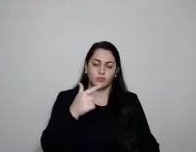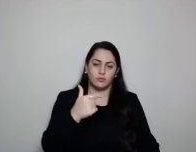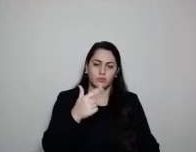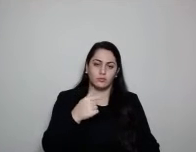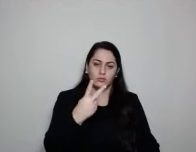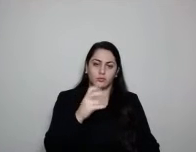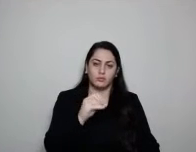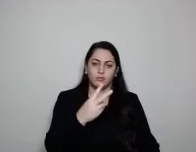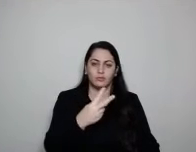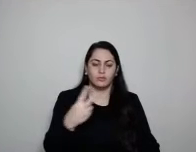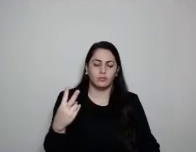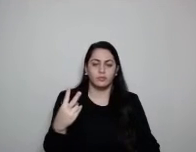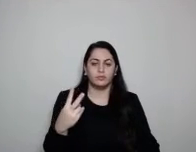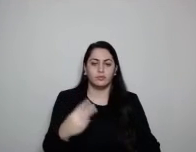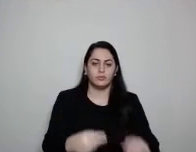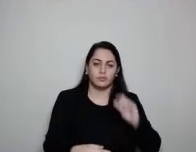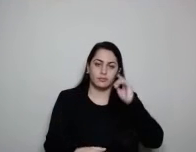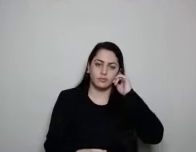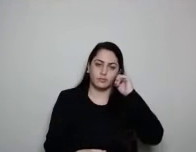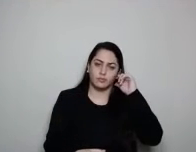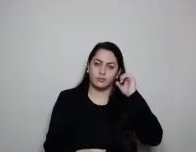08-00-799-12-2022.